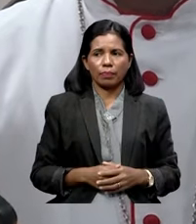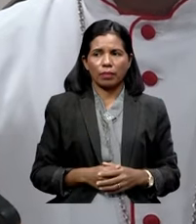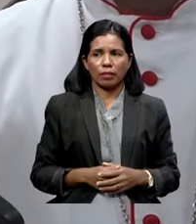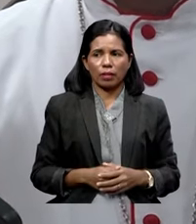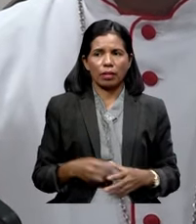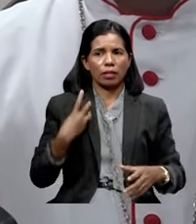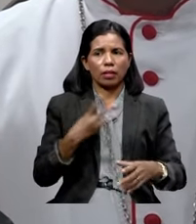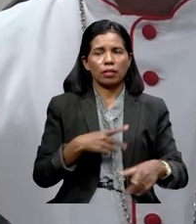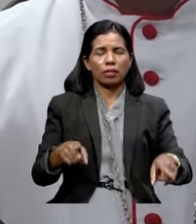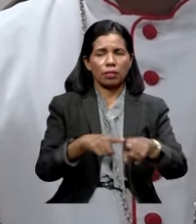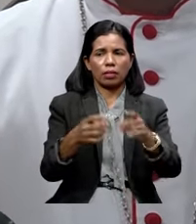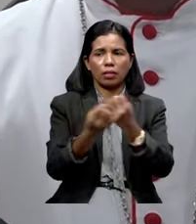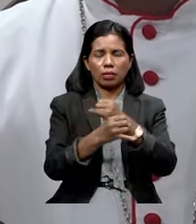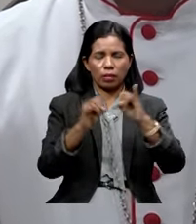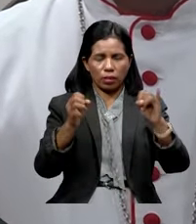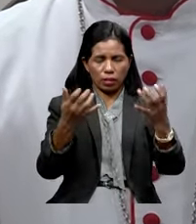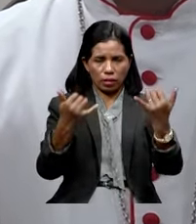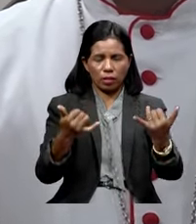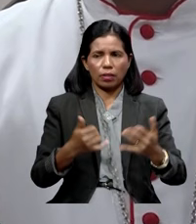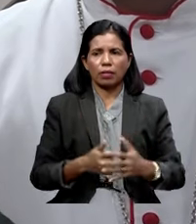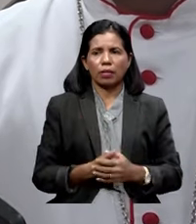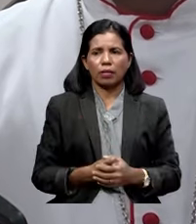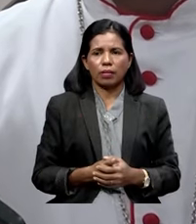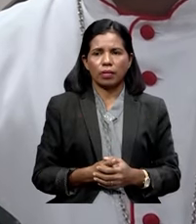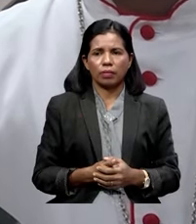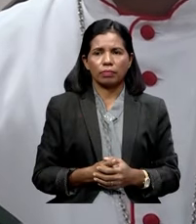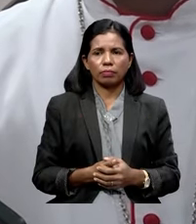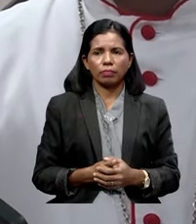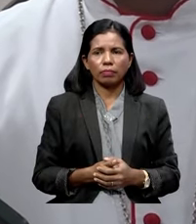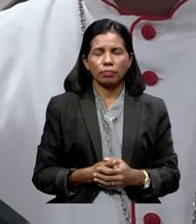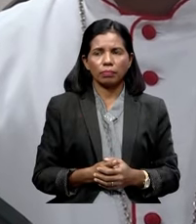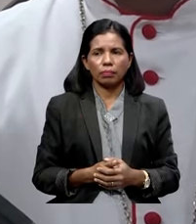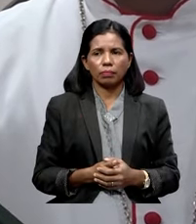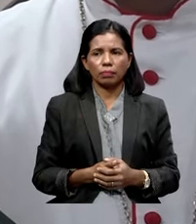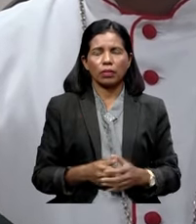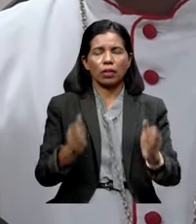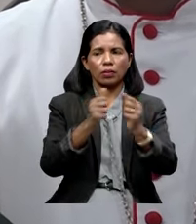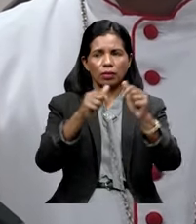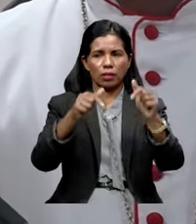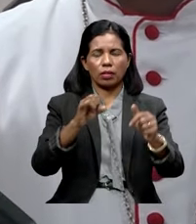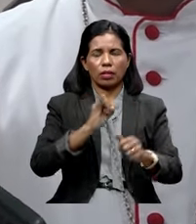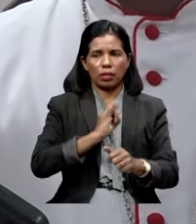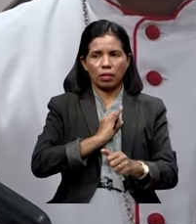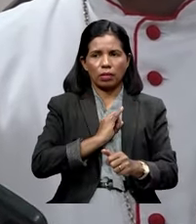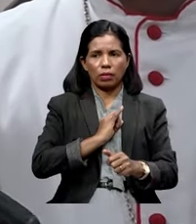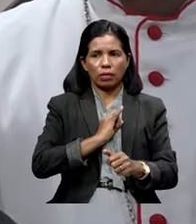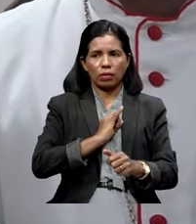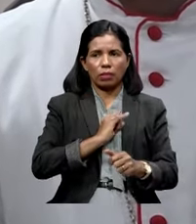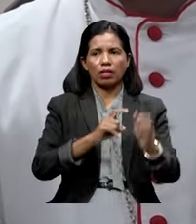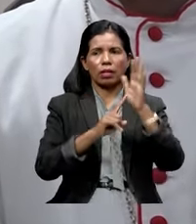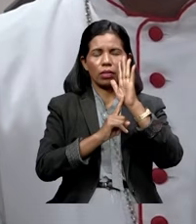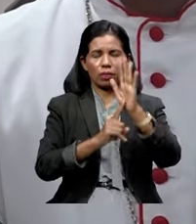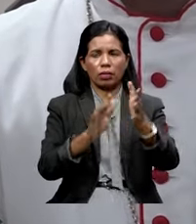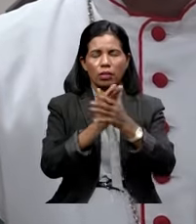sai independente, né? Mas aqui, né? E boa. Hoje, né? Ao Hato, a